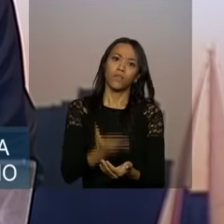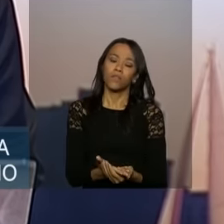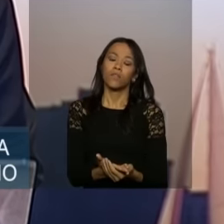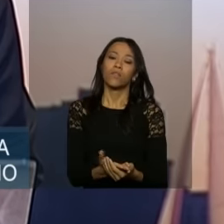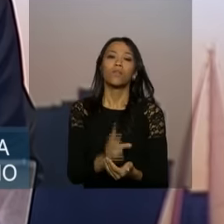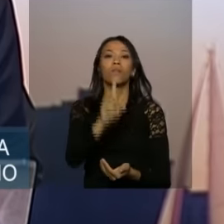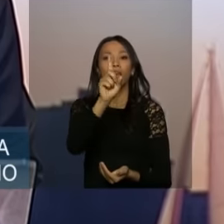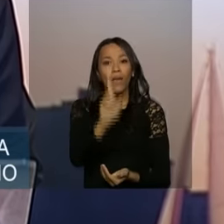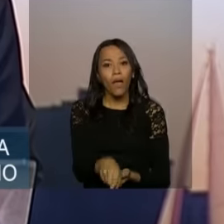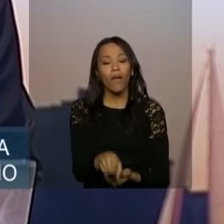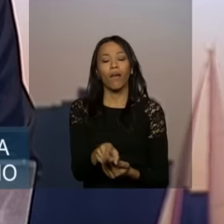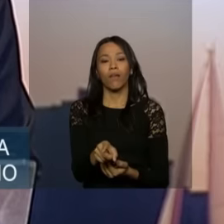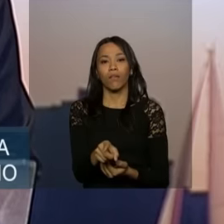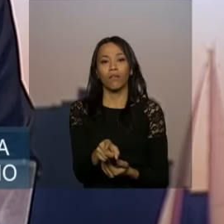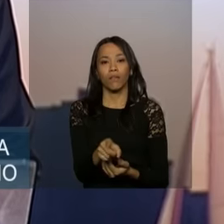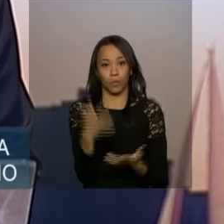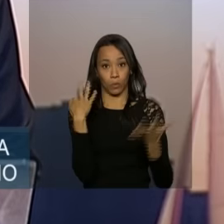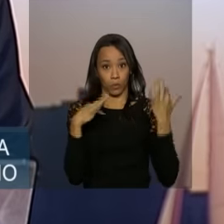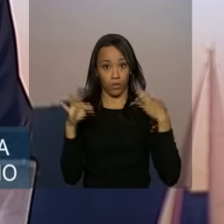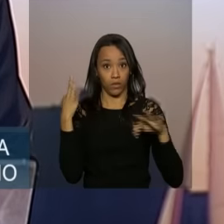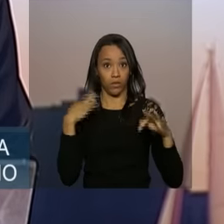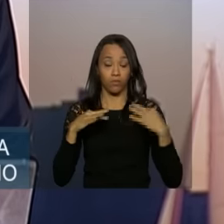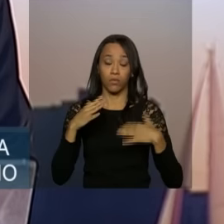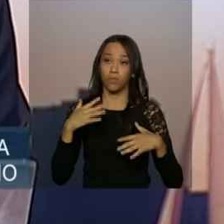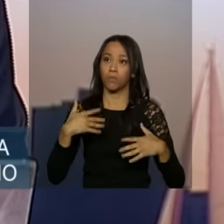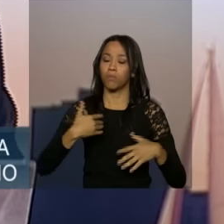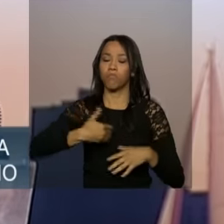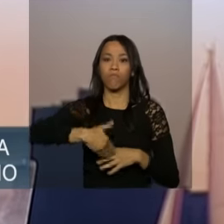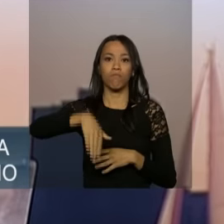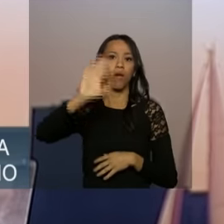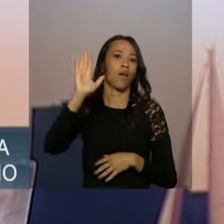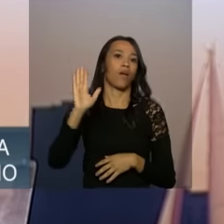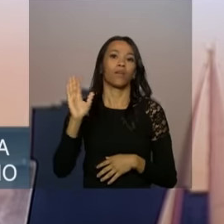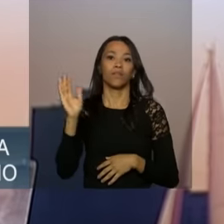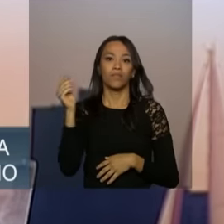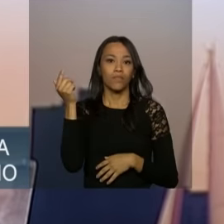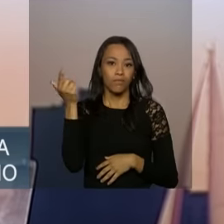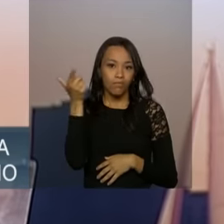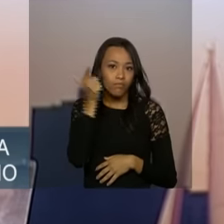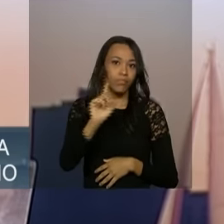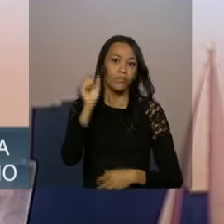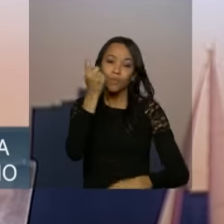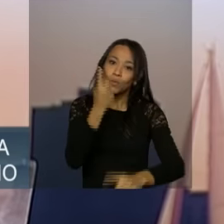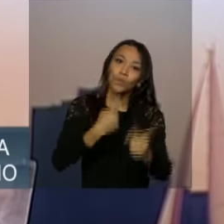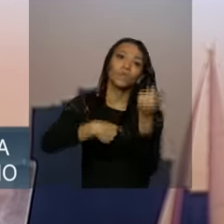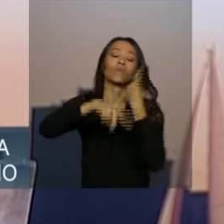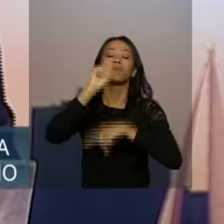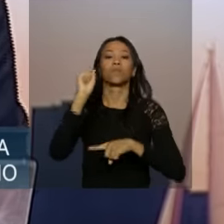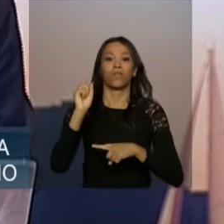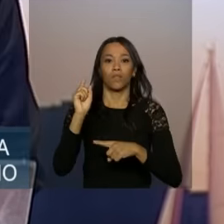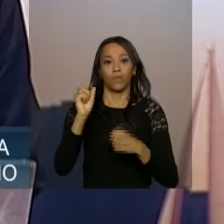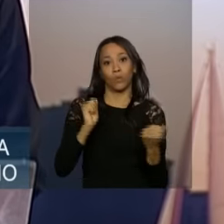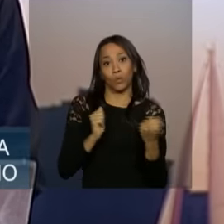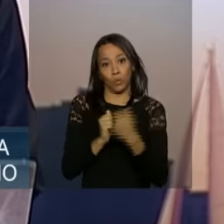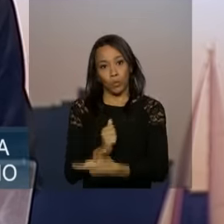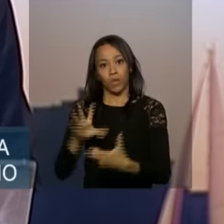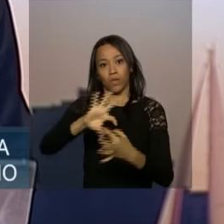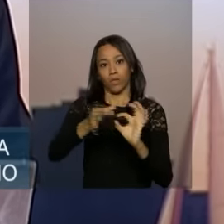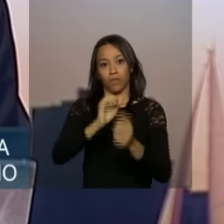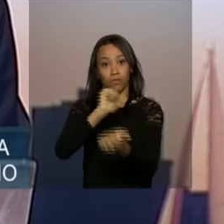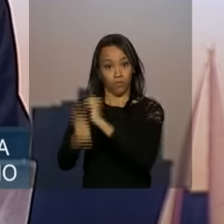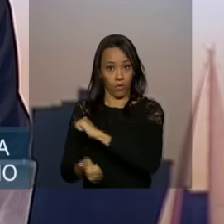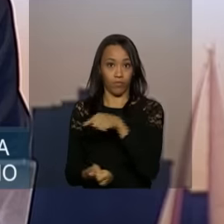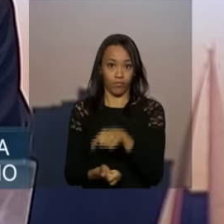ser a atividade que pode mais ganhar com as Olimpíadas. O